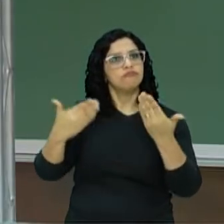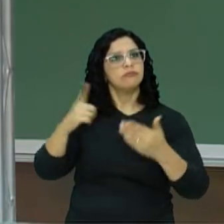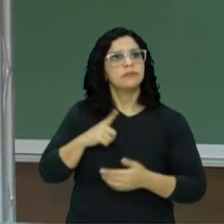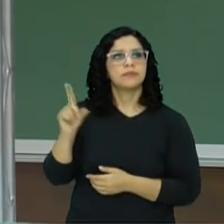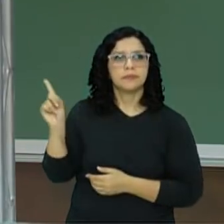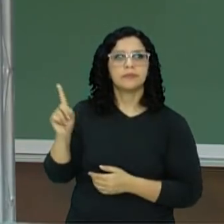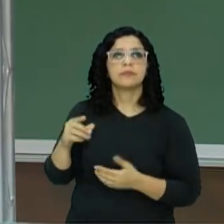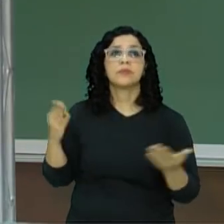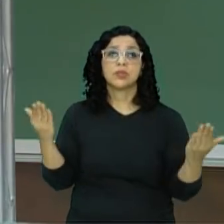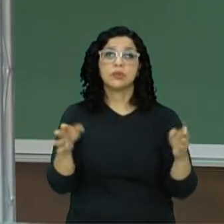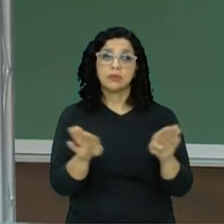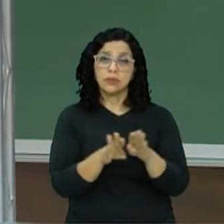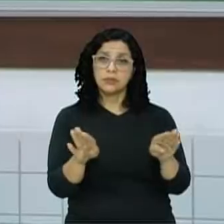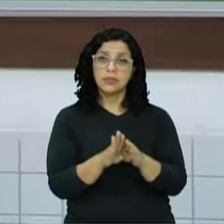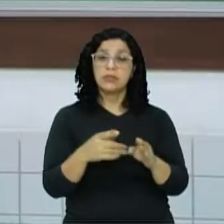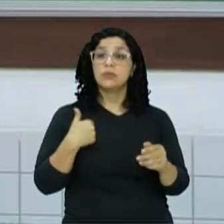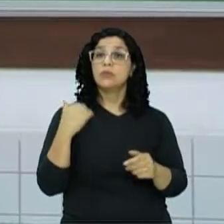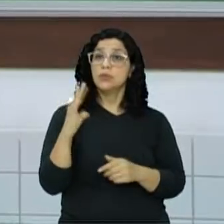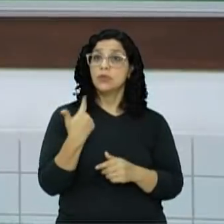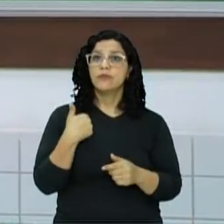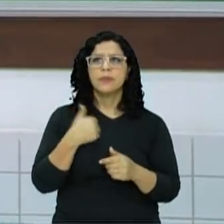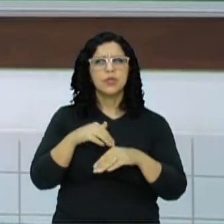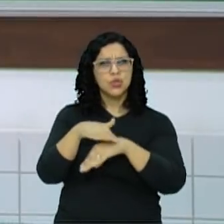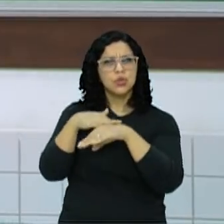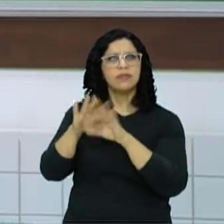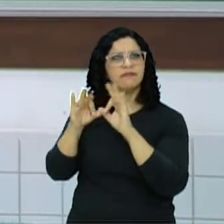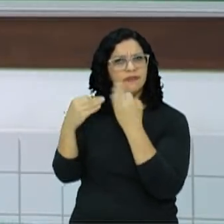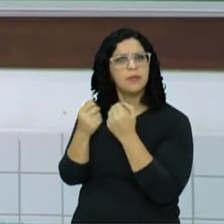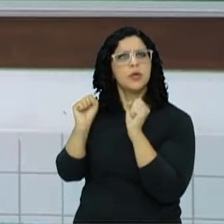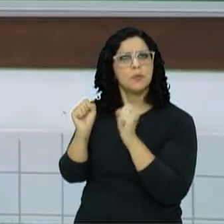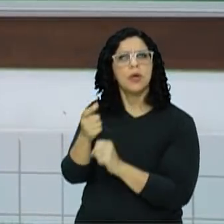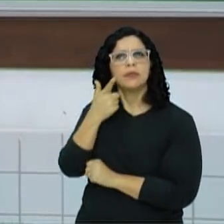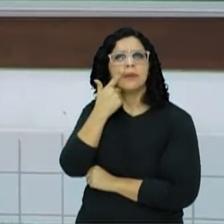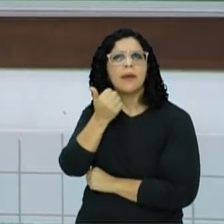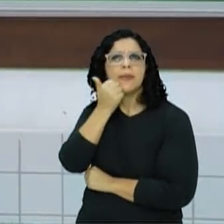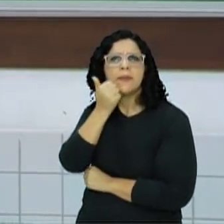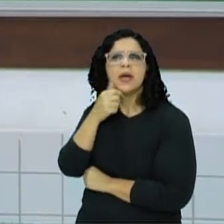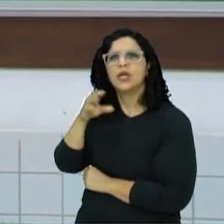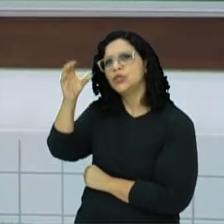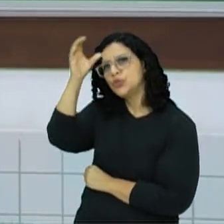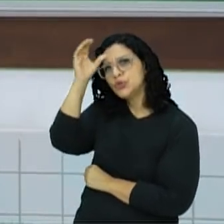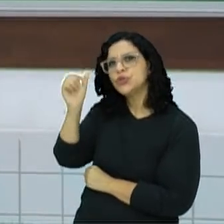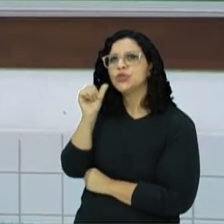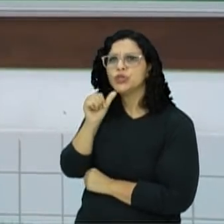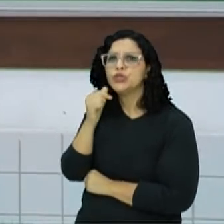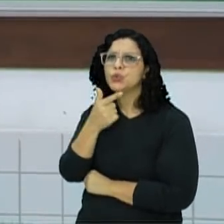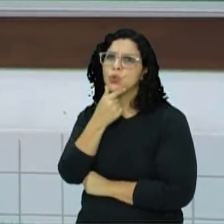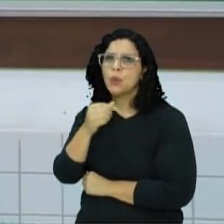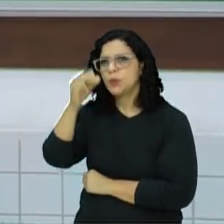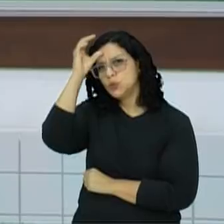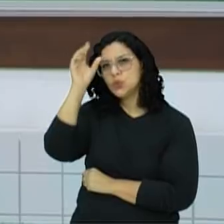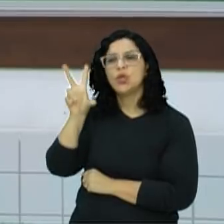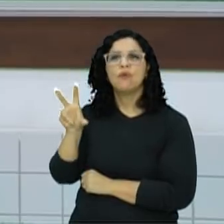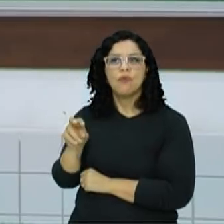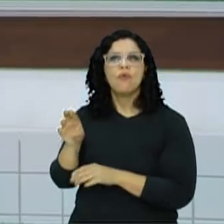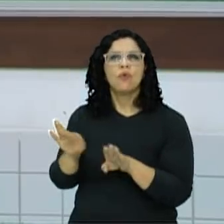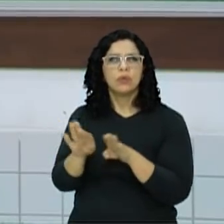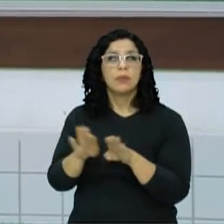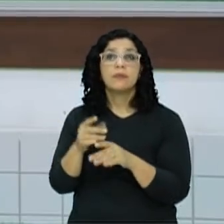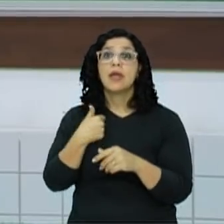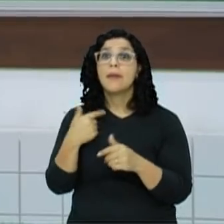evolução. E algo que você pode conversar com a sua família, pai, mãe, tios, os avós, eles vão se lembrar muito